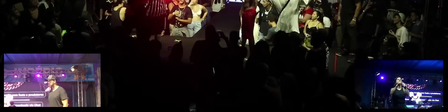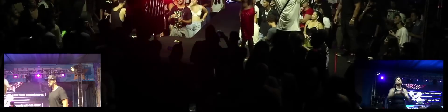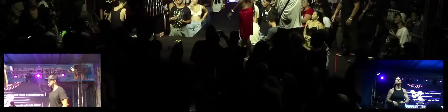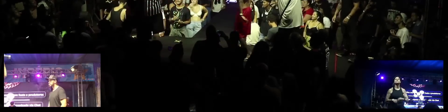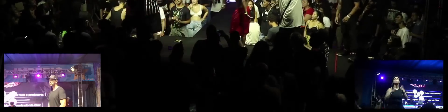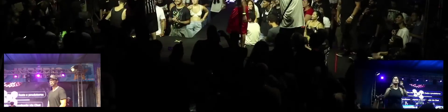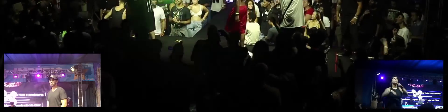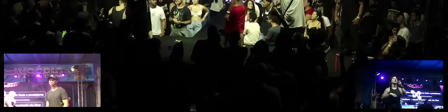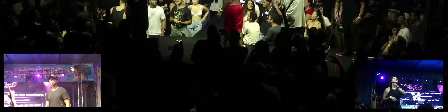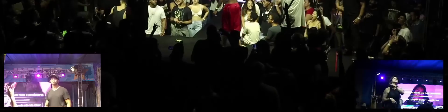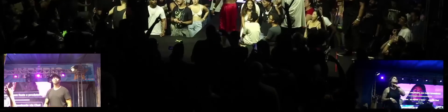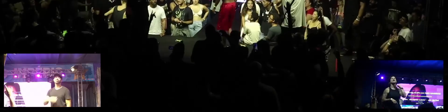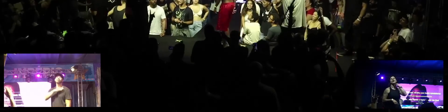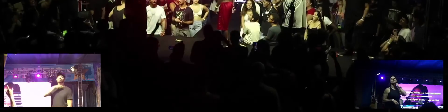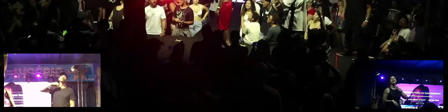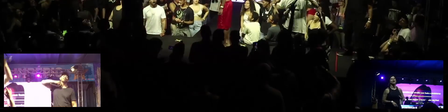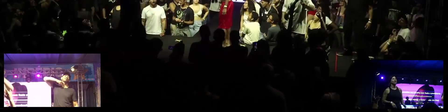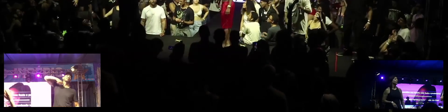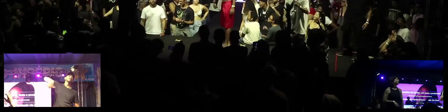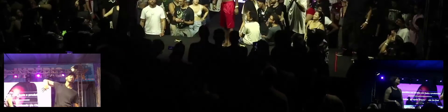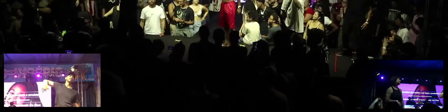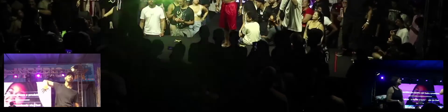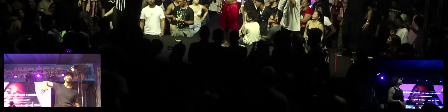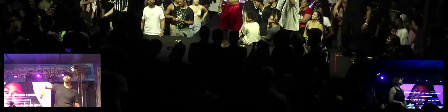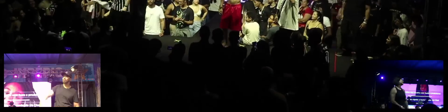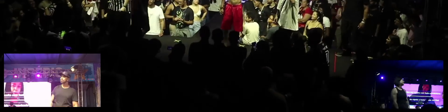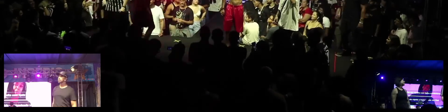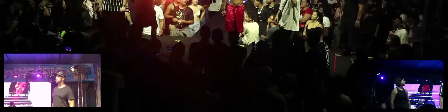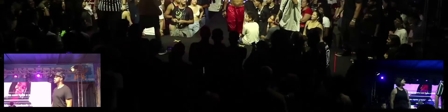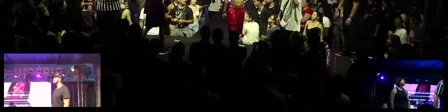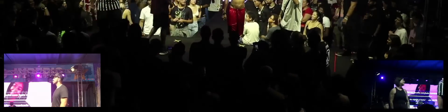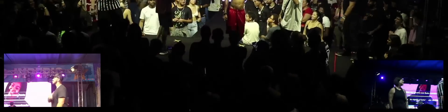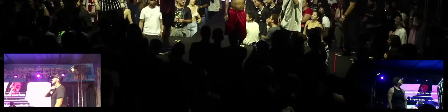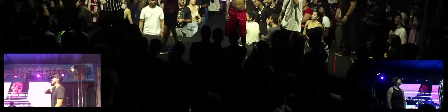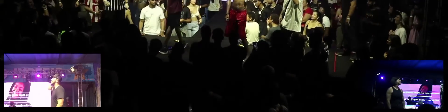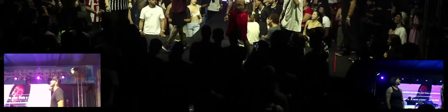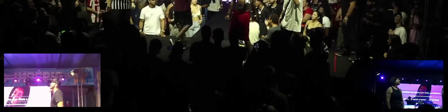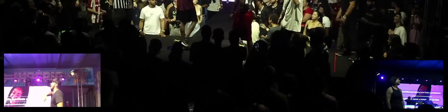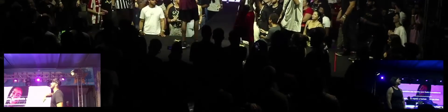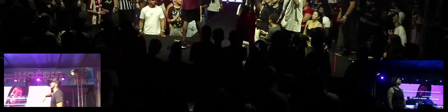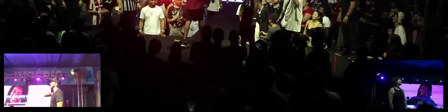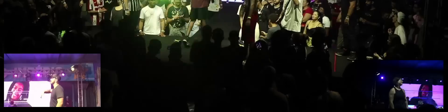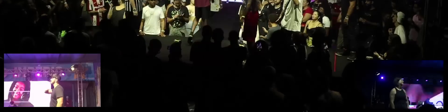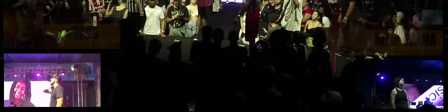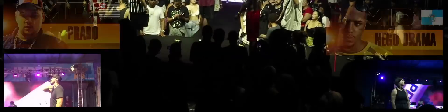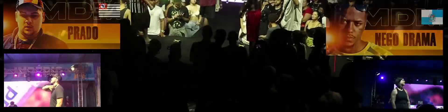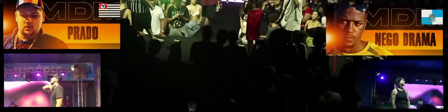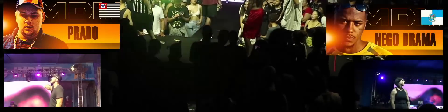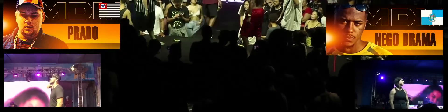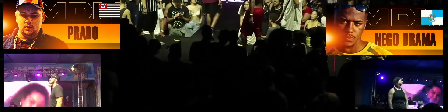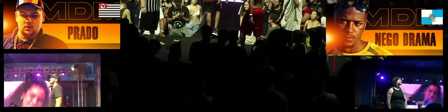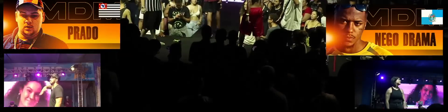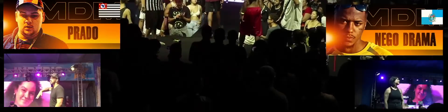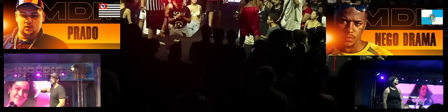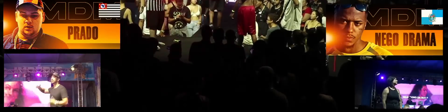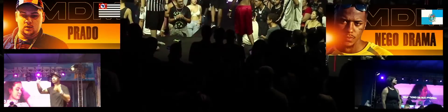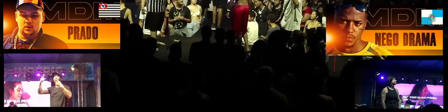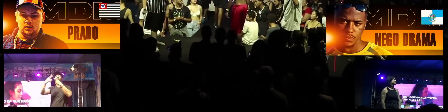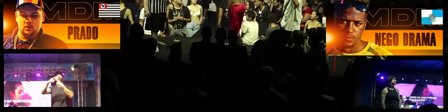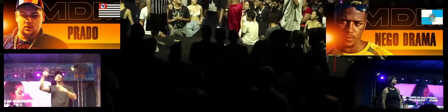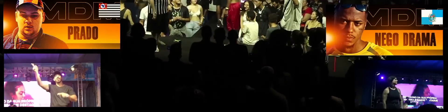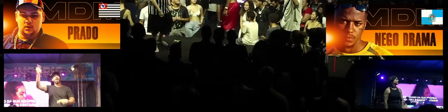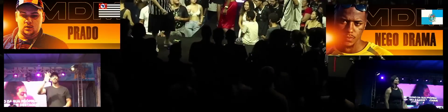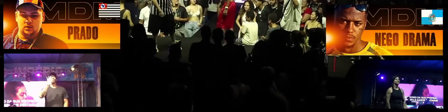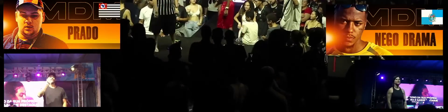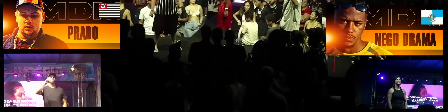sangue! Sangue! Aí, família, o Magui vai ficar louco, certo? Nego Drama diretamente da Batalha do Tank. Relique a